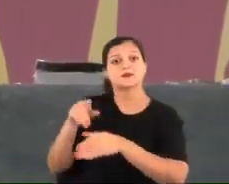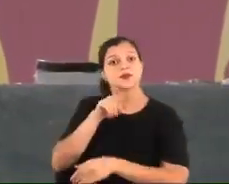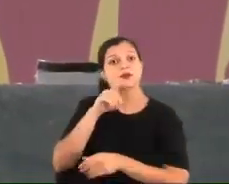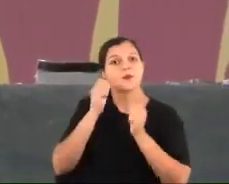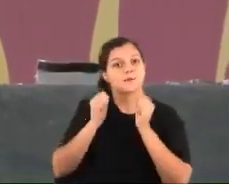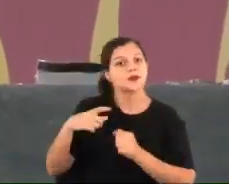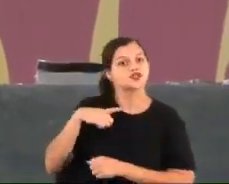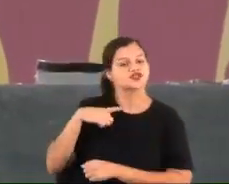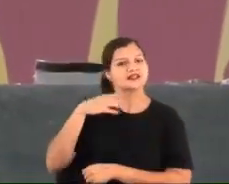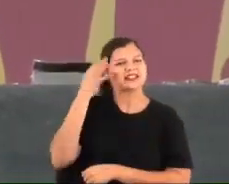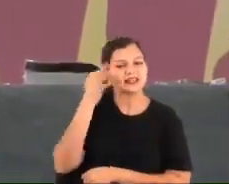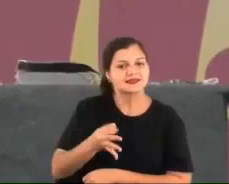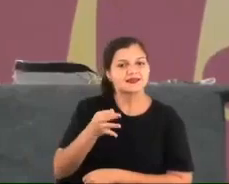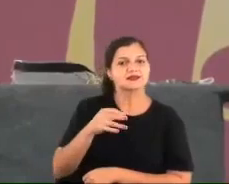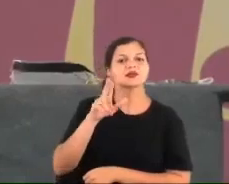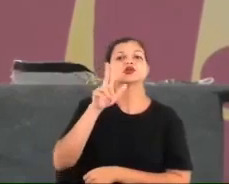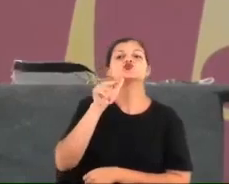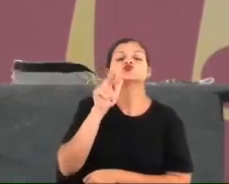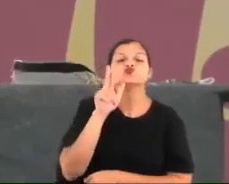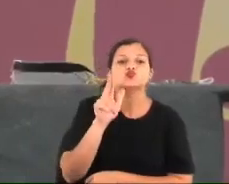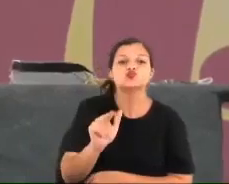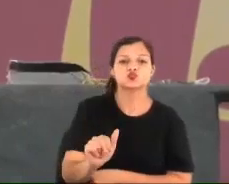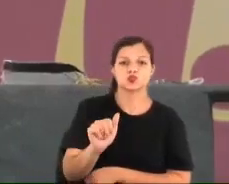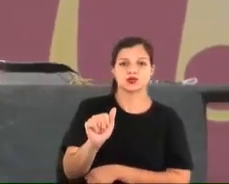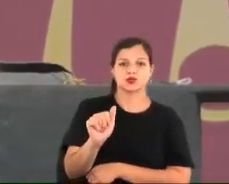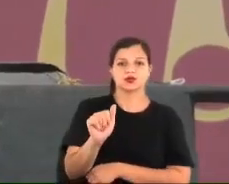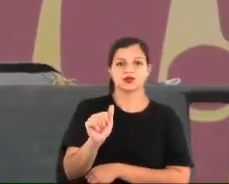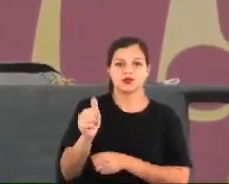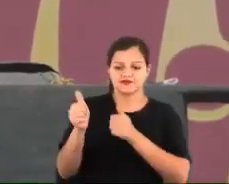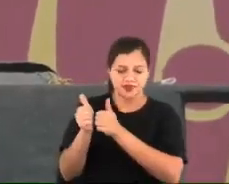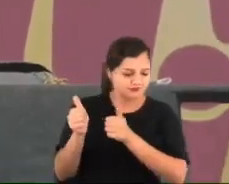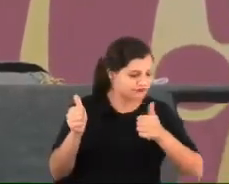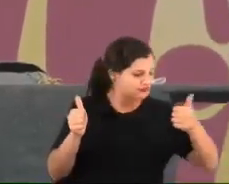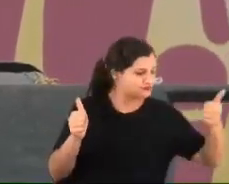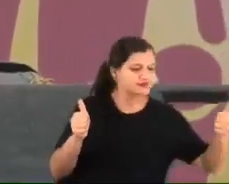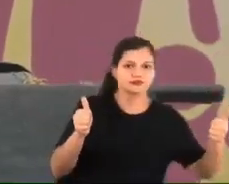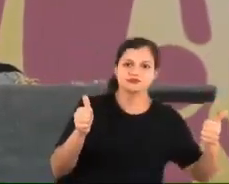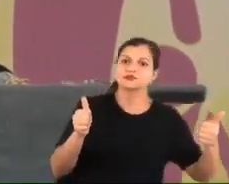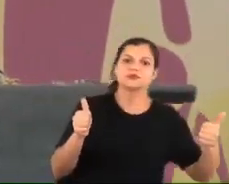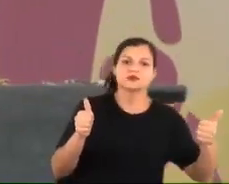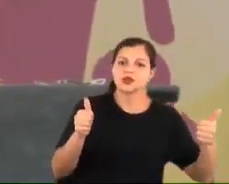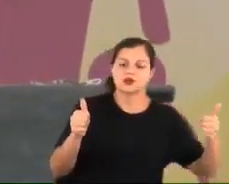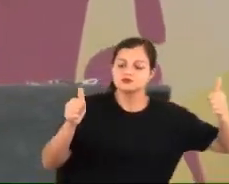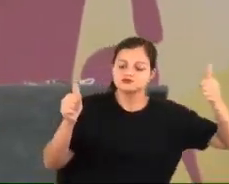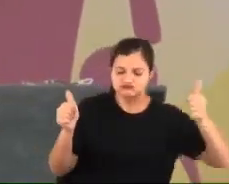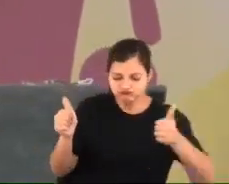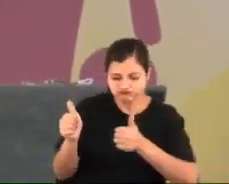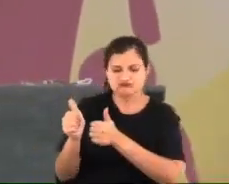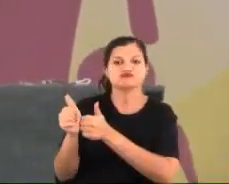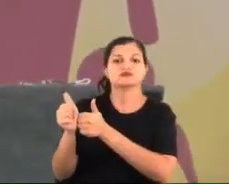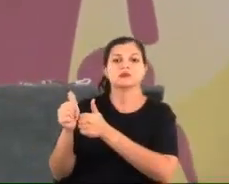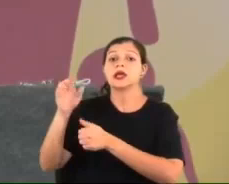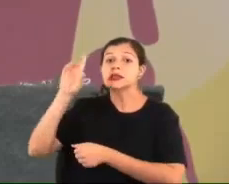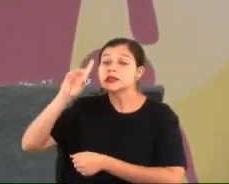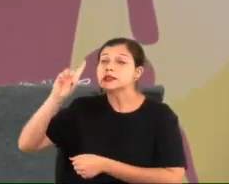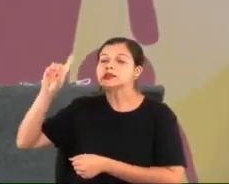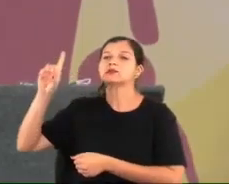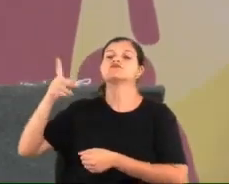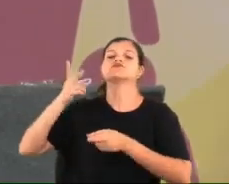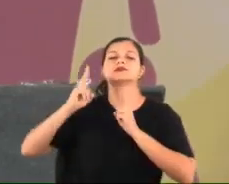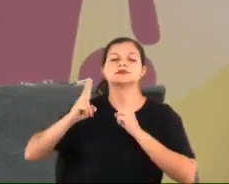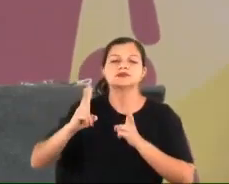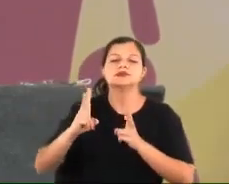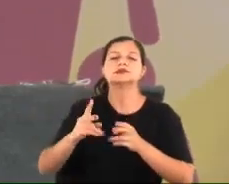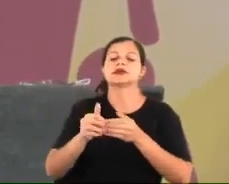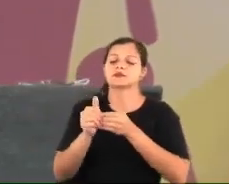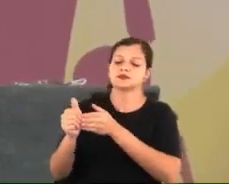certeza que jamais, que nunca vai se perder. Deus sempre nos dá a